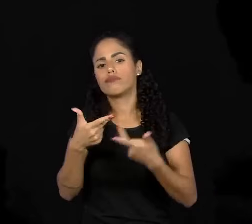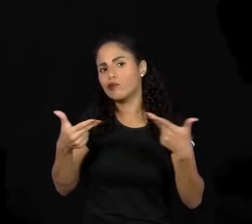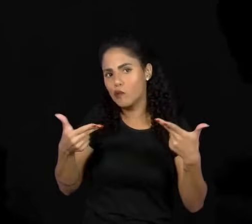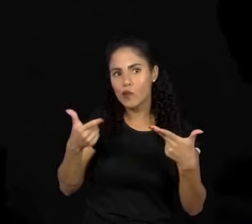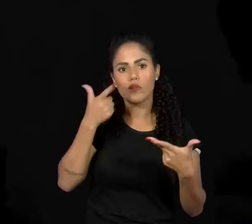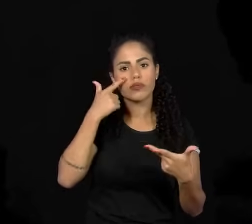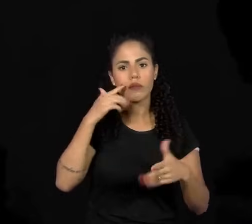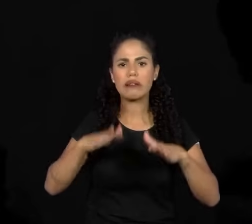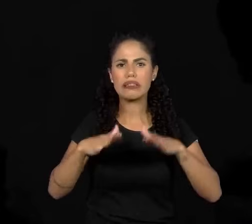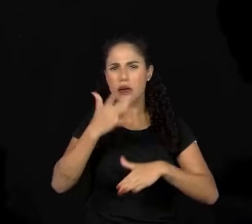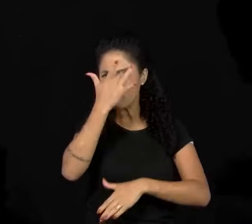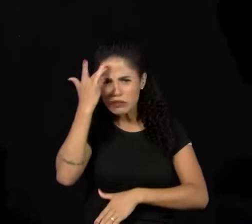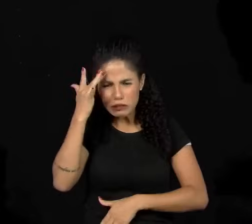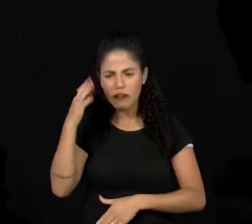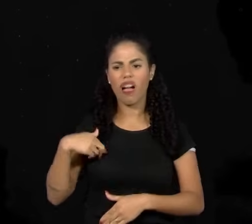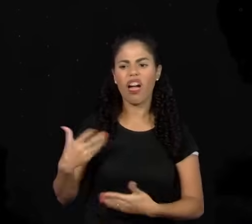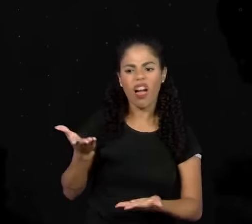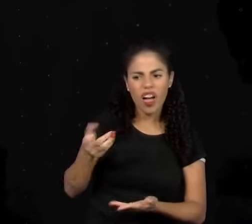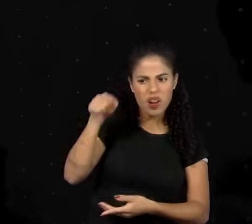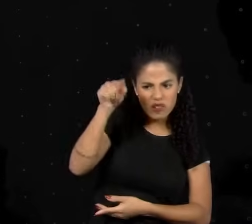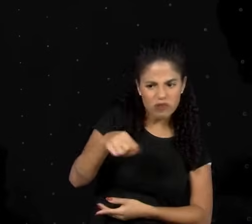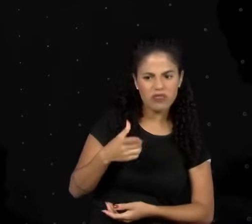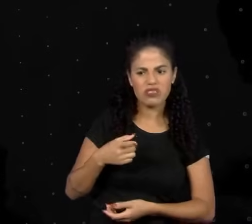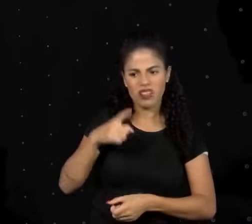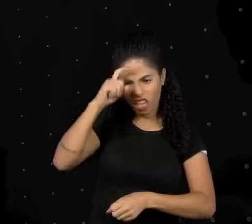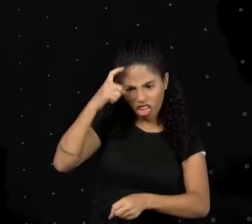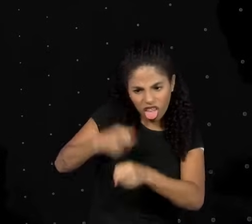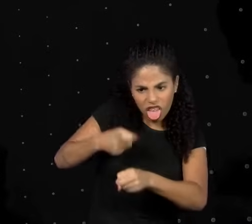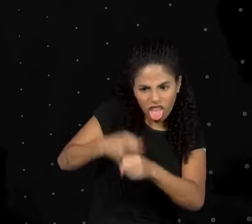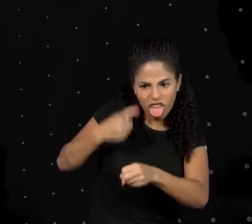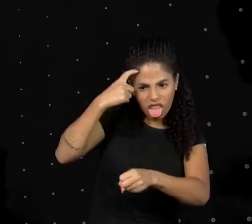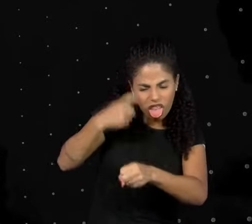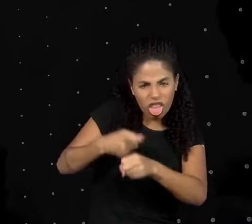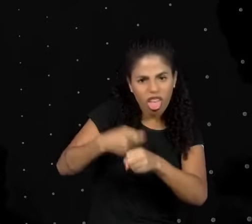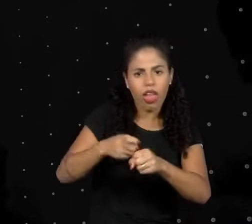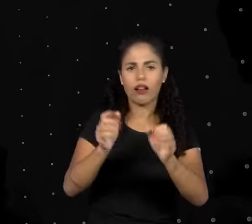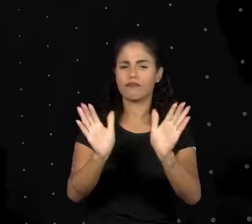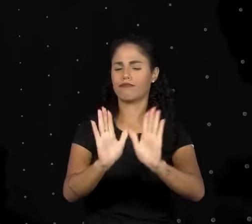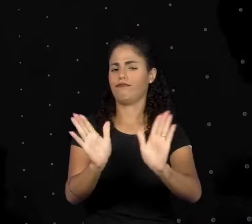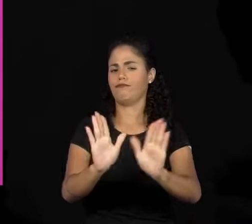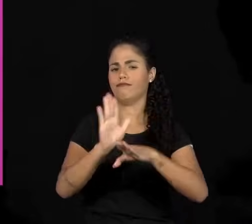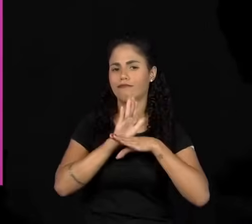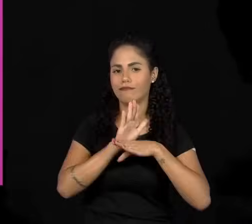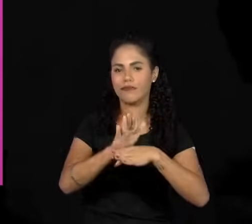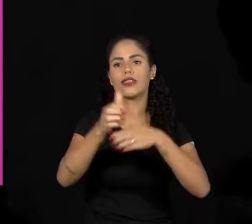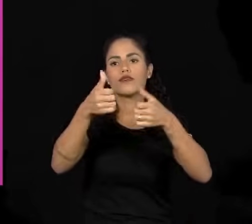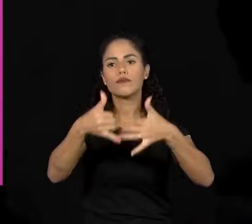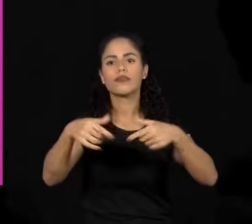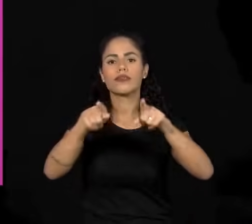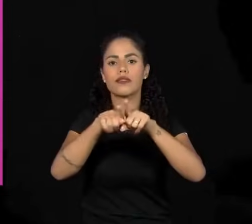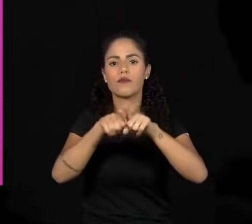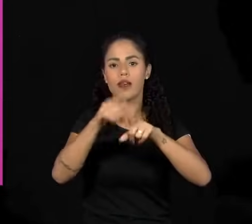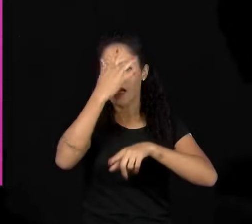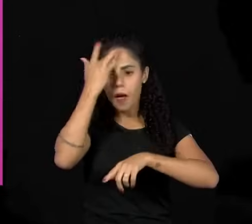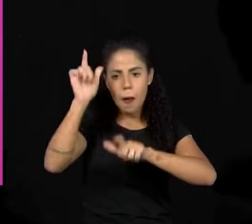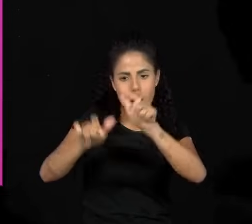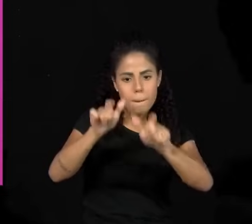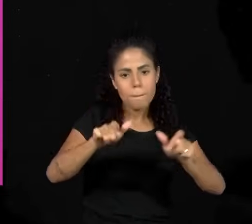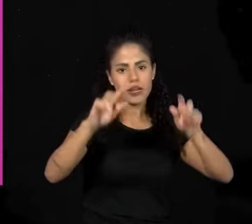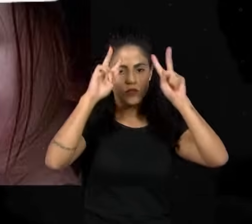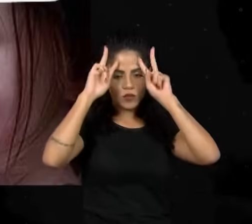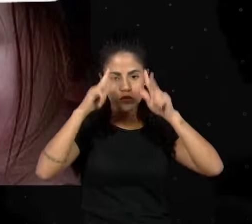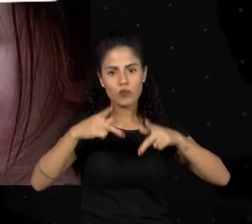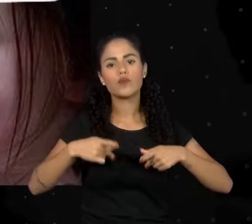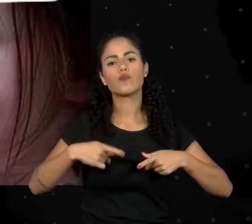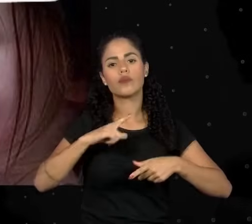Touro é teimoso, tudo isso são questões que não ajudam. E a gente vai entender também que o ser humano ele tem uma